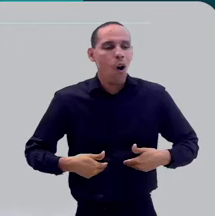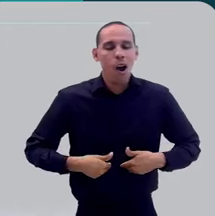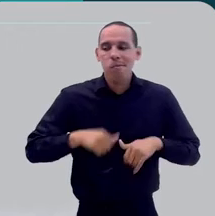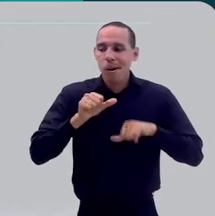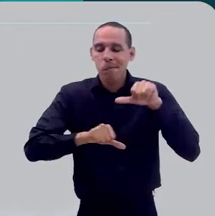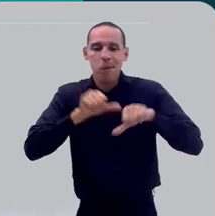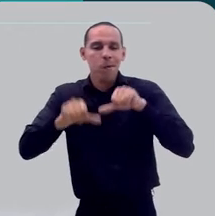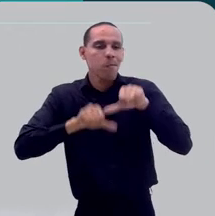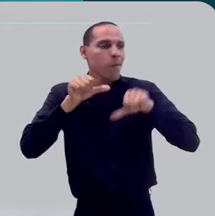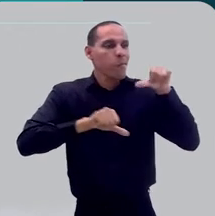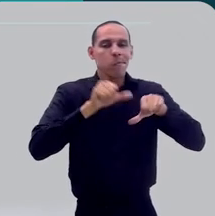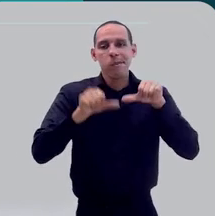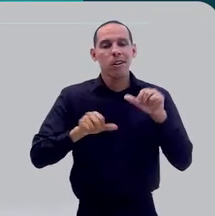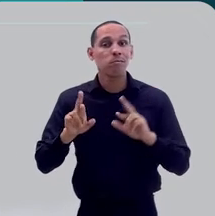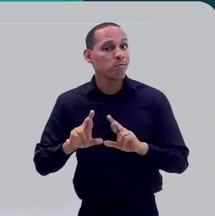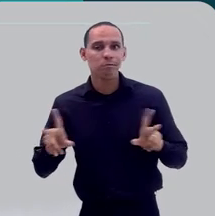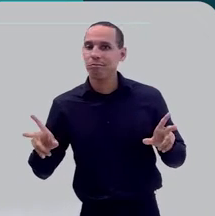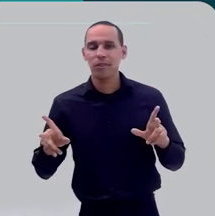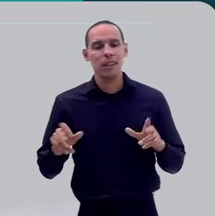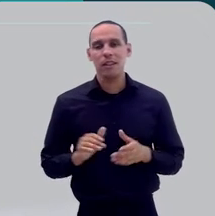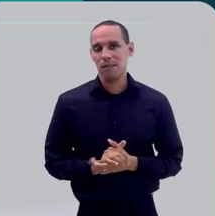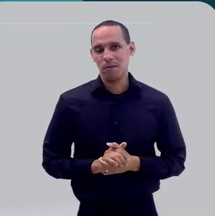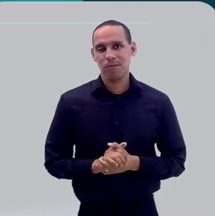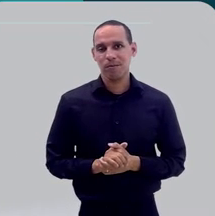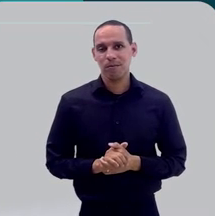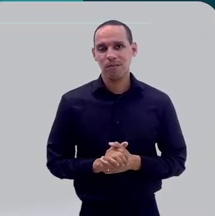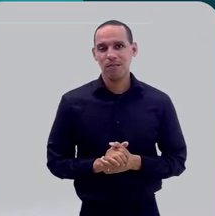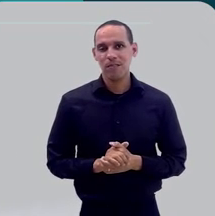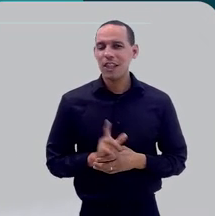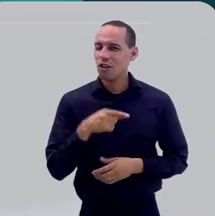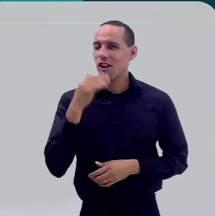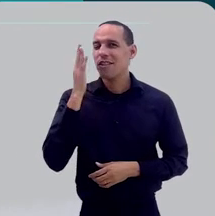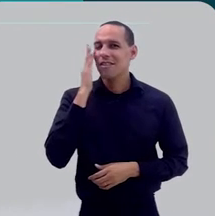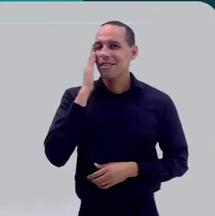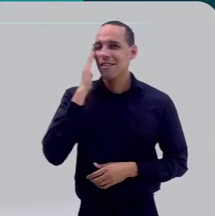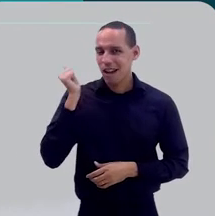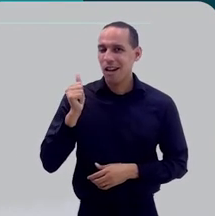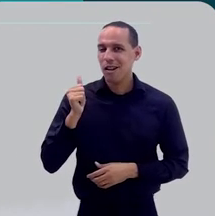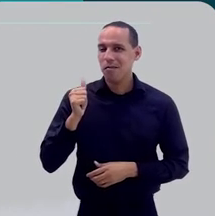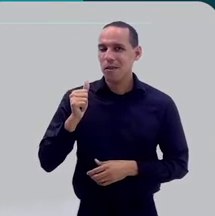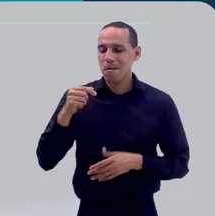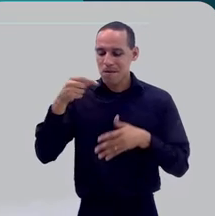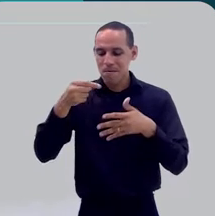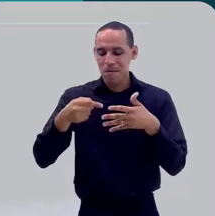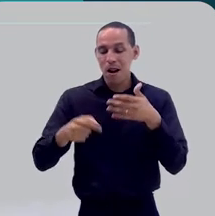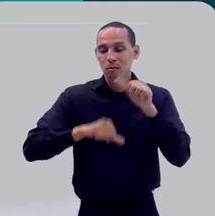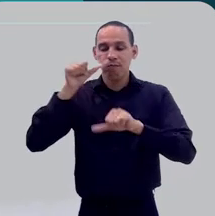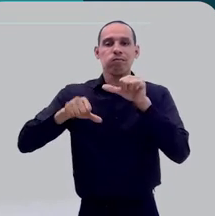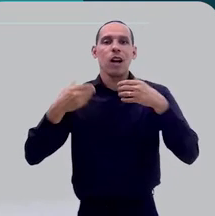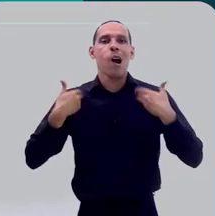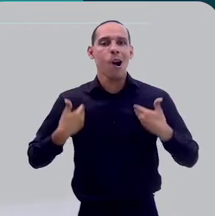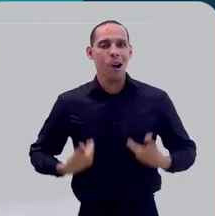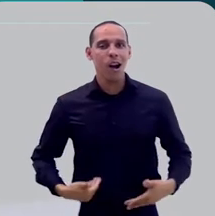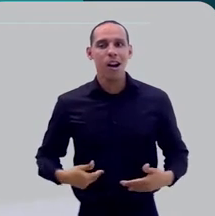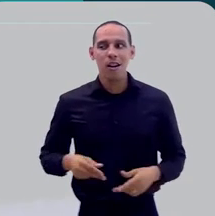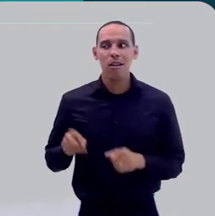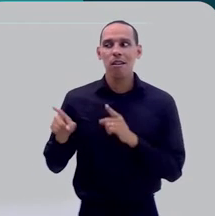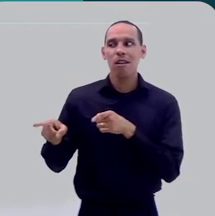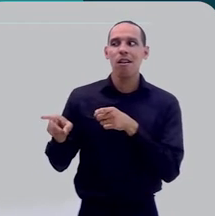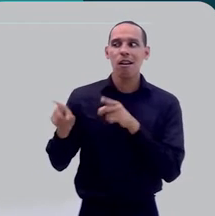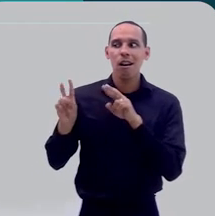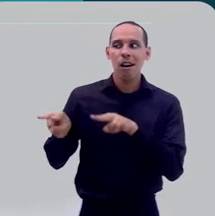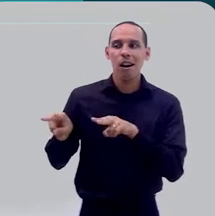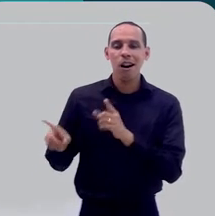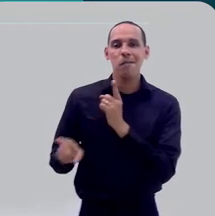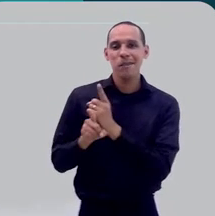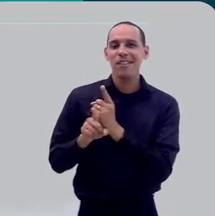de formas bem características. A gente sabe quais as alterações físicas, a gente